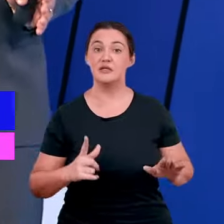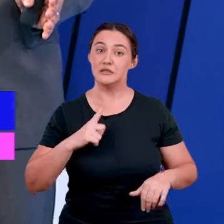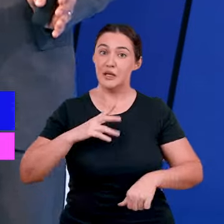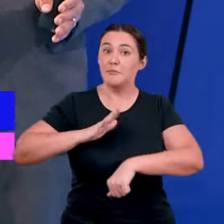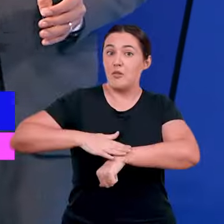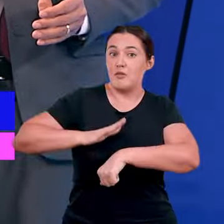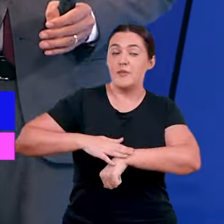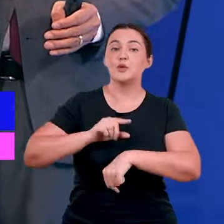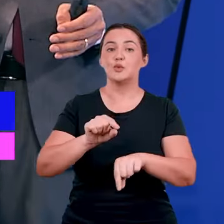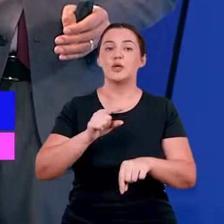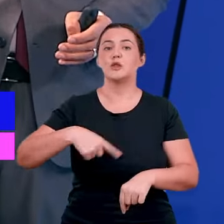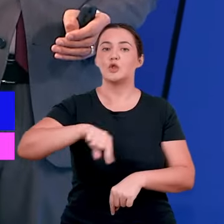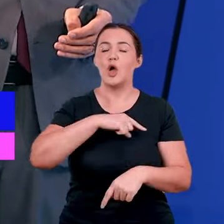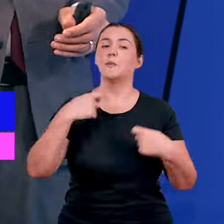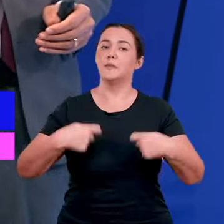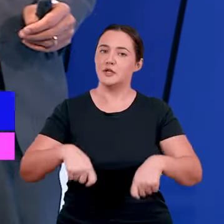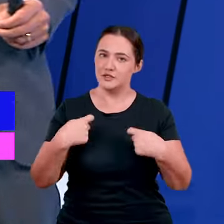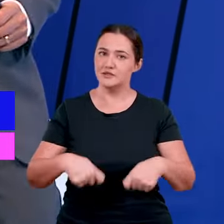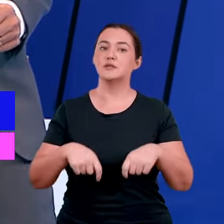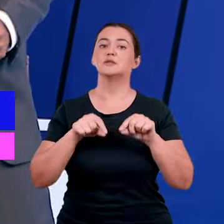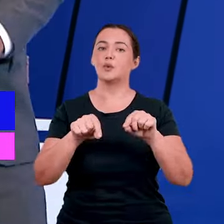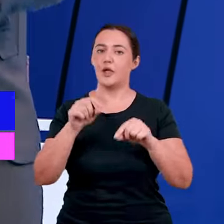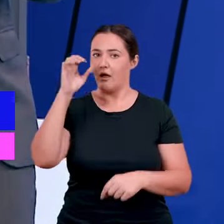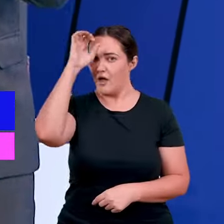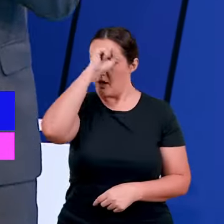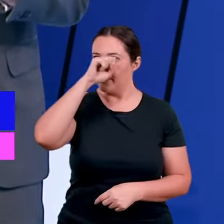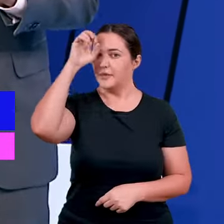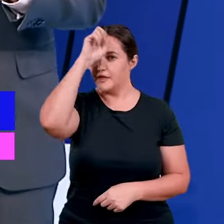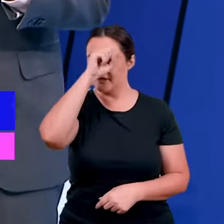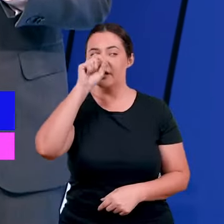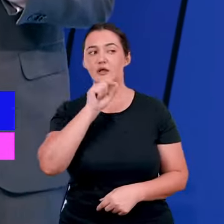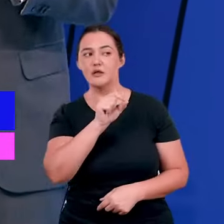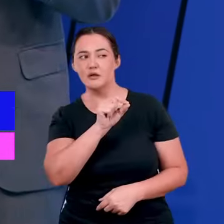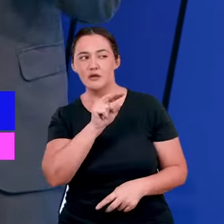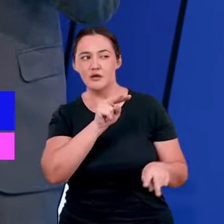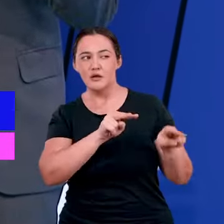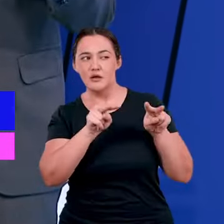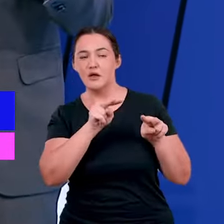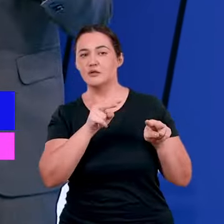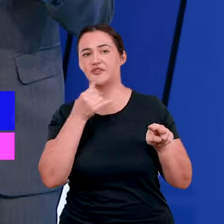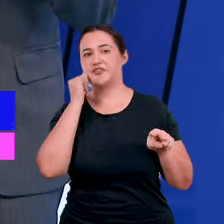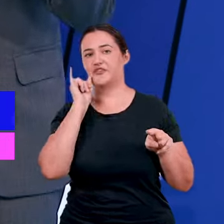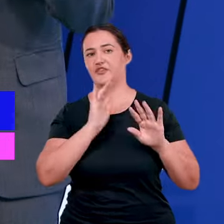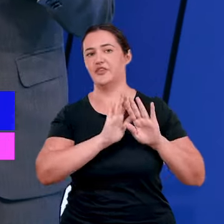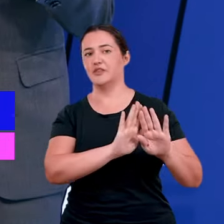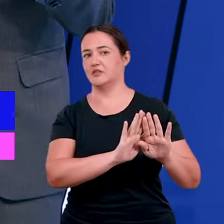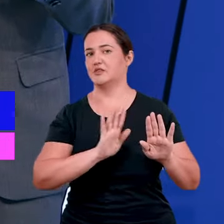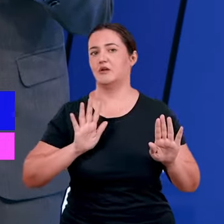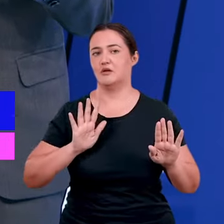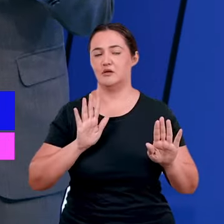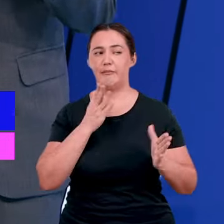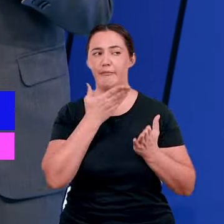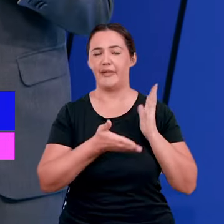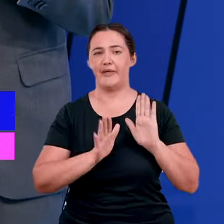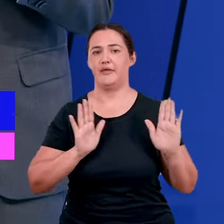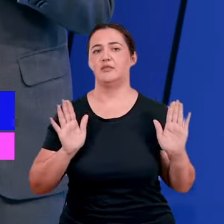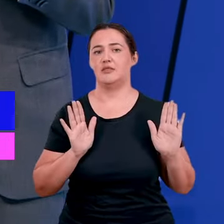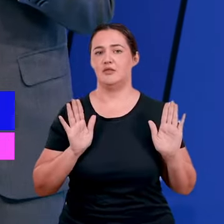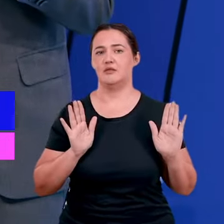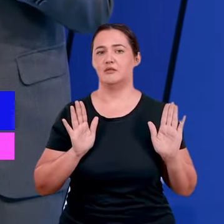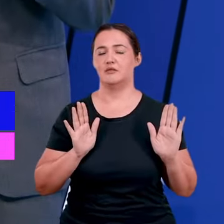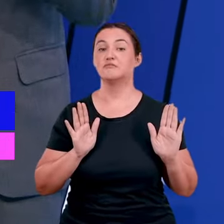Há momentos que nós precisamos, na vida, aprender a perder gente. Deu para